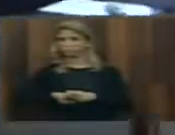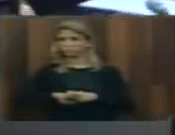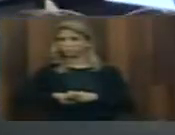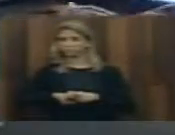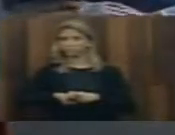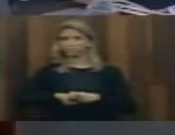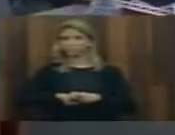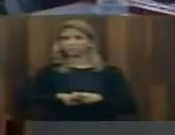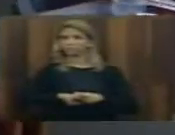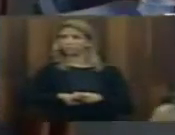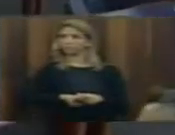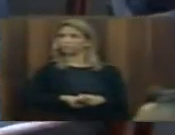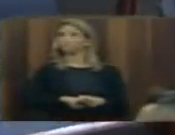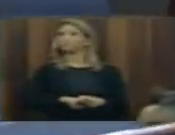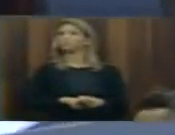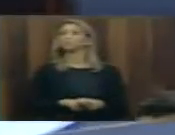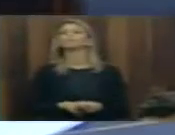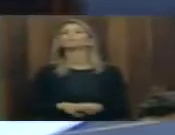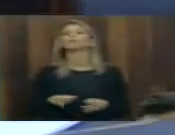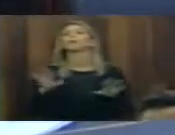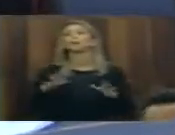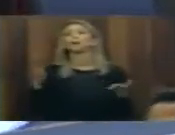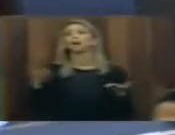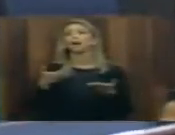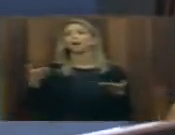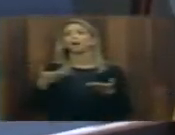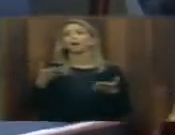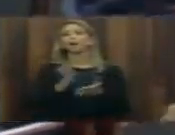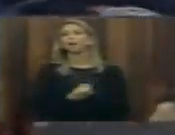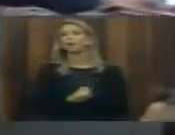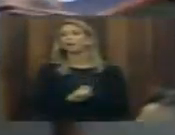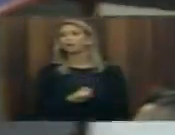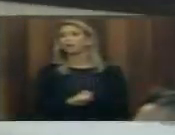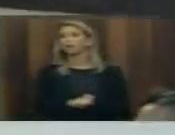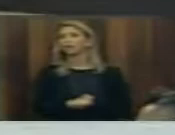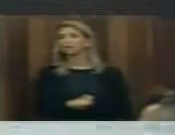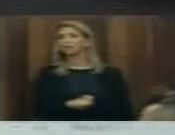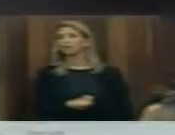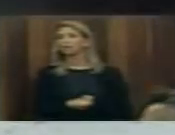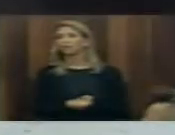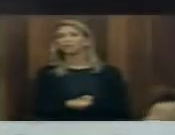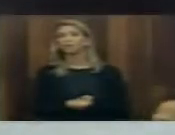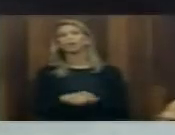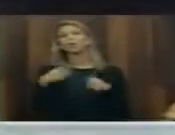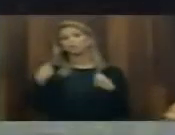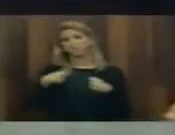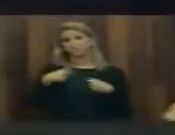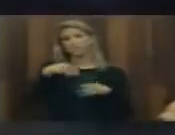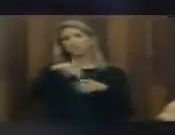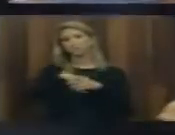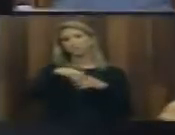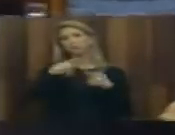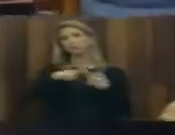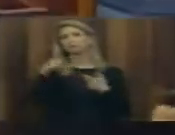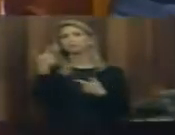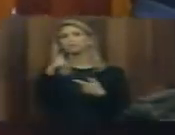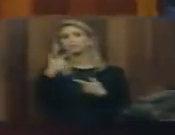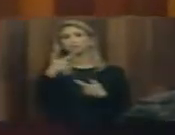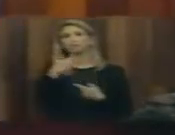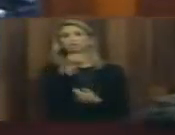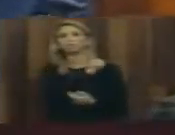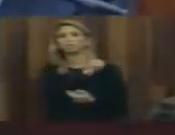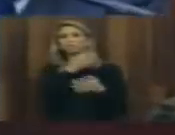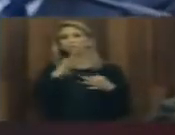Quero também afirmar que houve a necessidade da votação da presidência, porque senão não alcançaríamos a maioria absoluta.